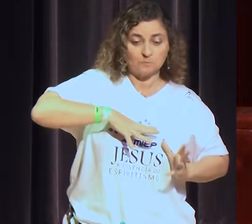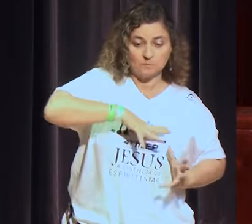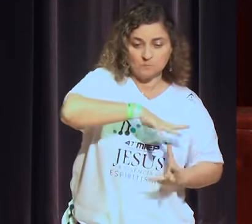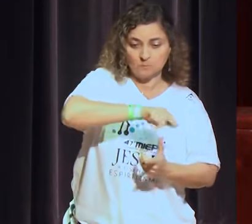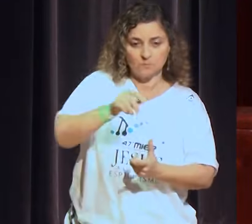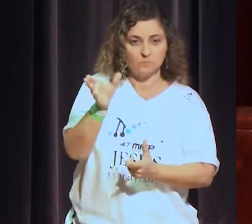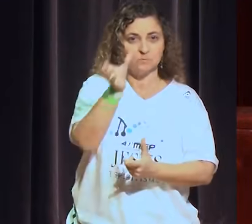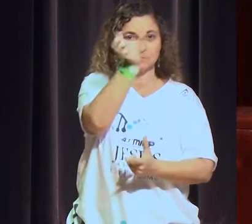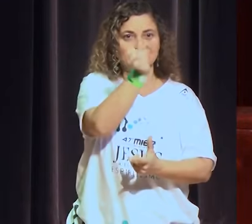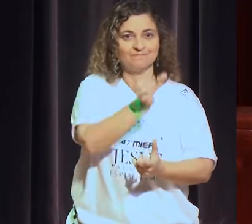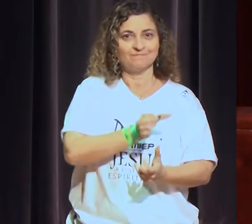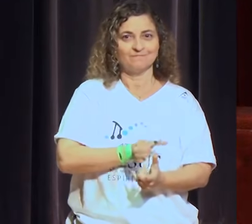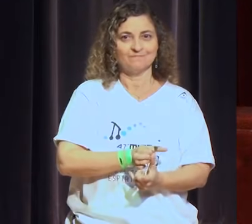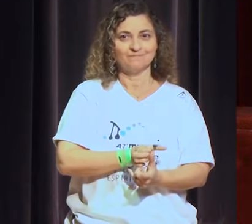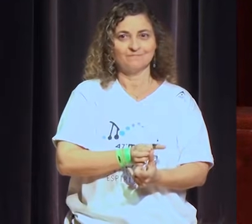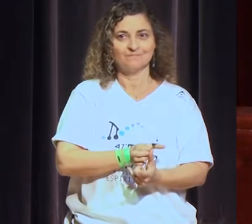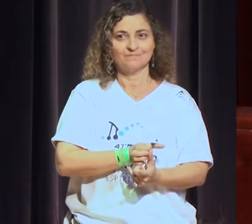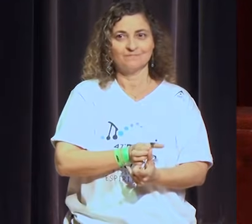Weiss,